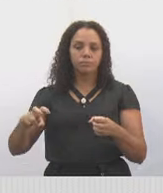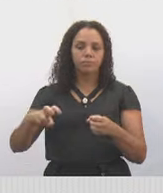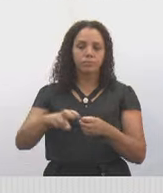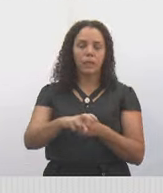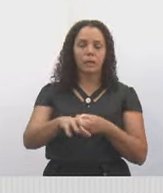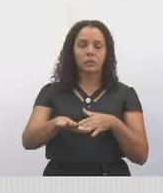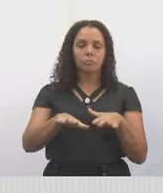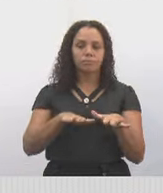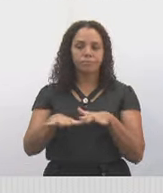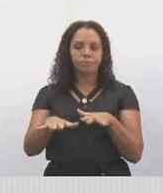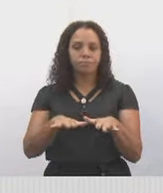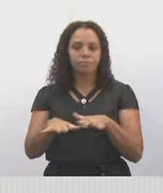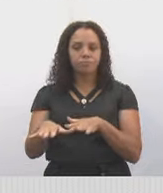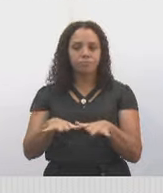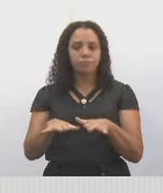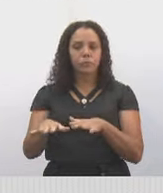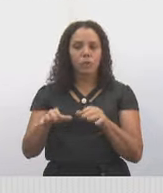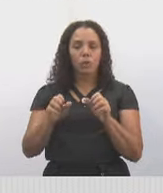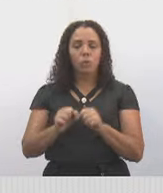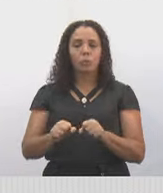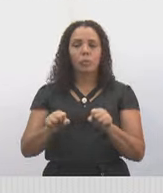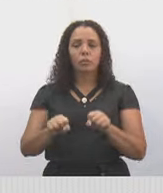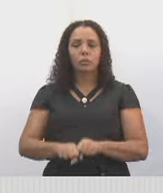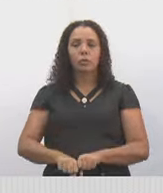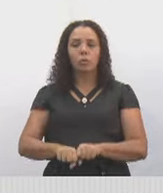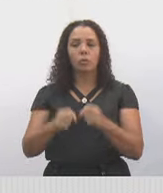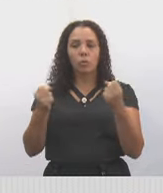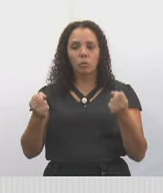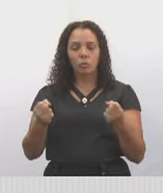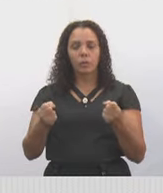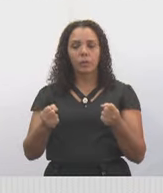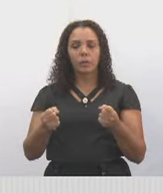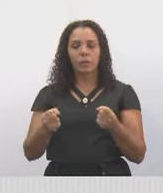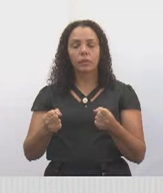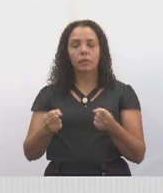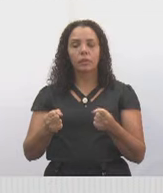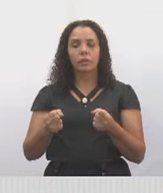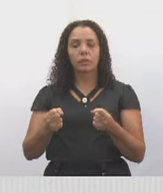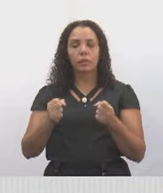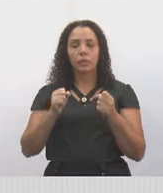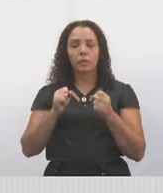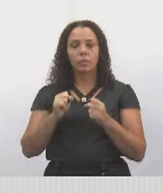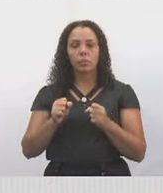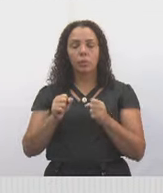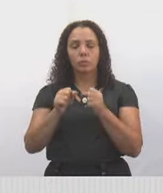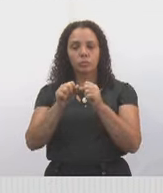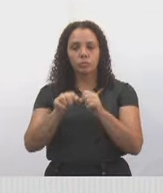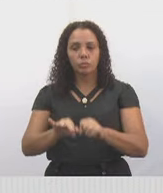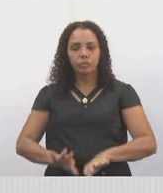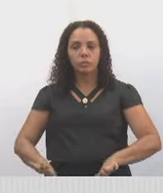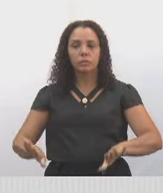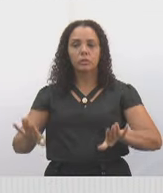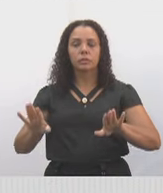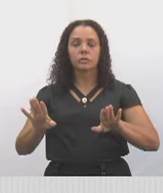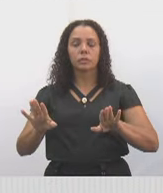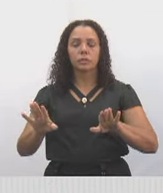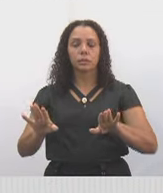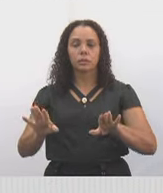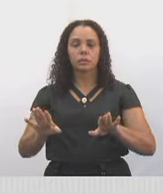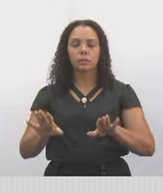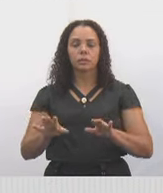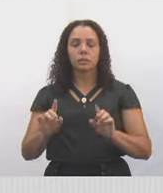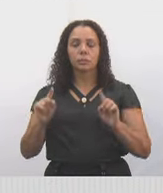tripida pode romper Essa Via pode passar aí né Por Um afundamento e romper e a